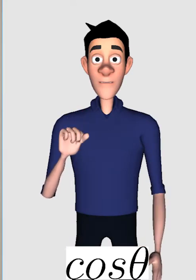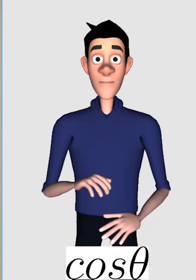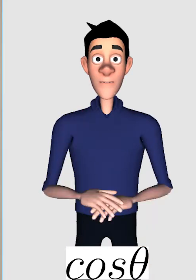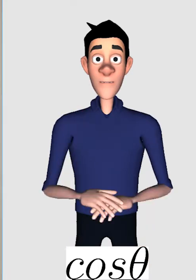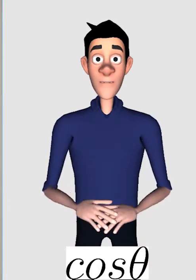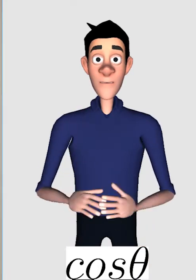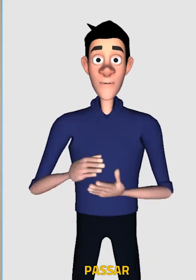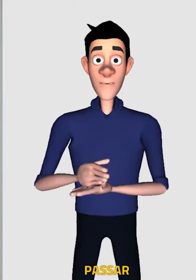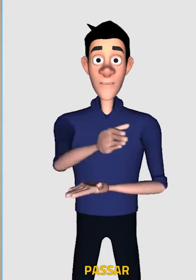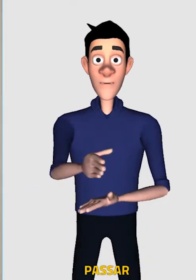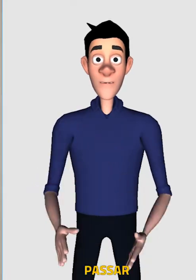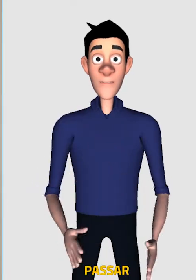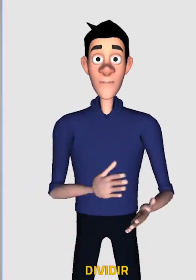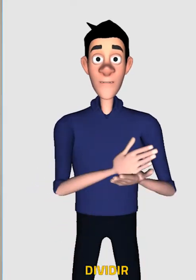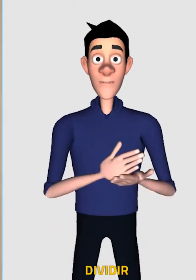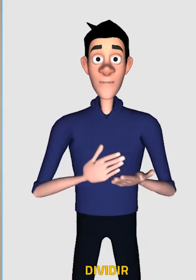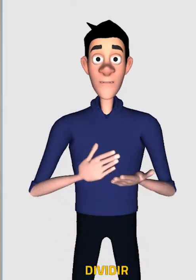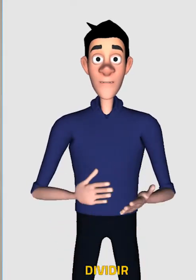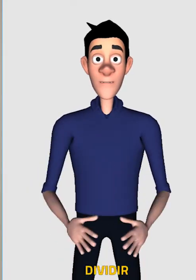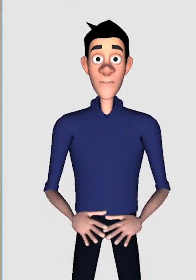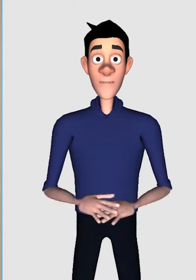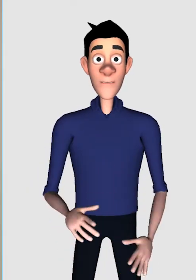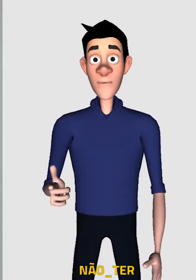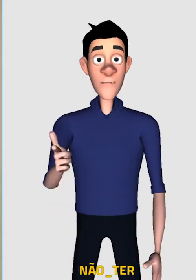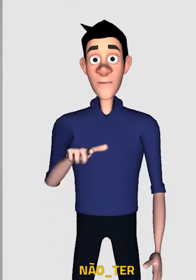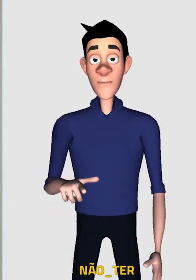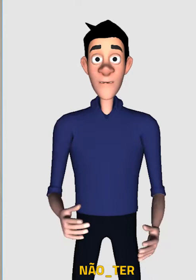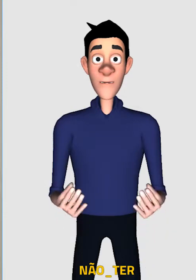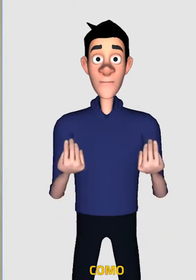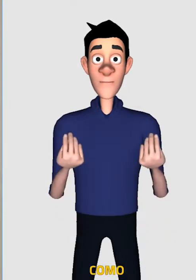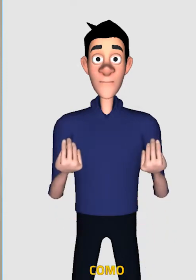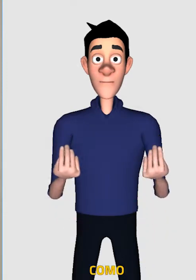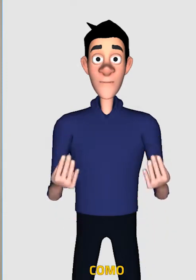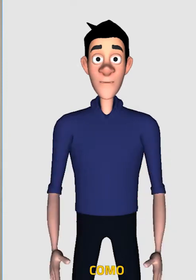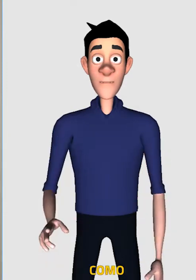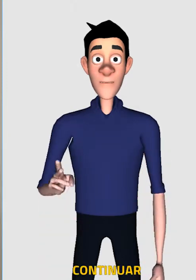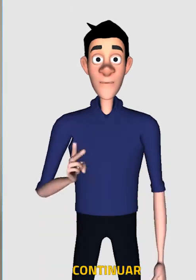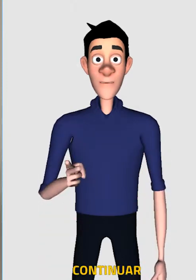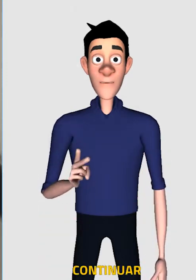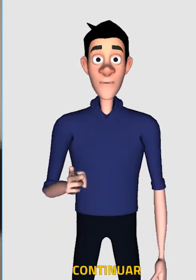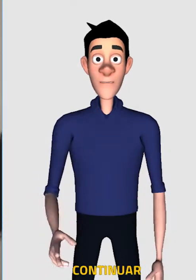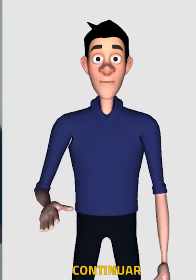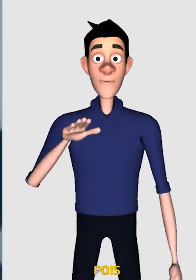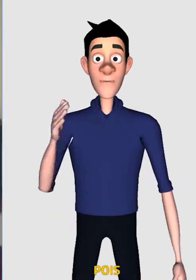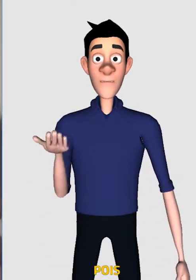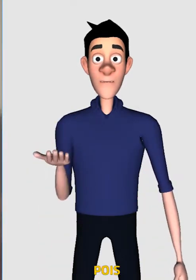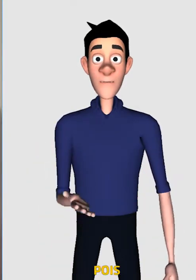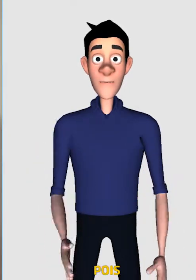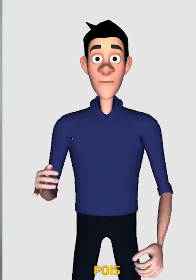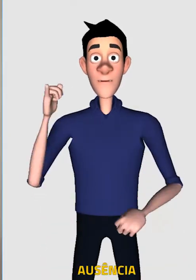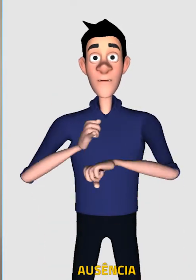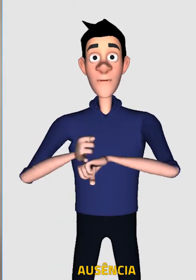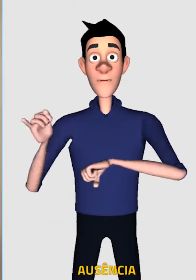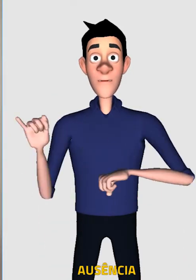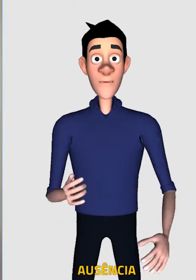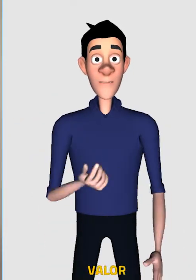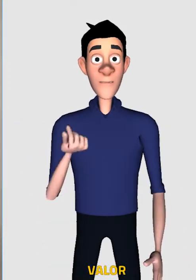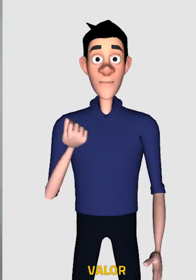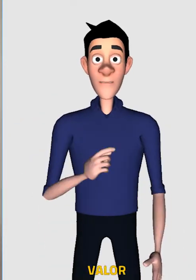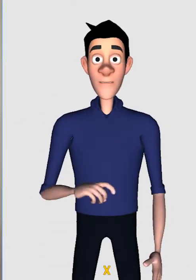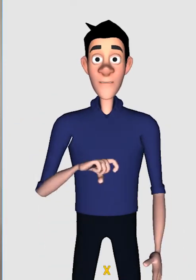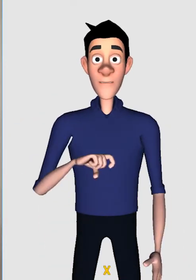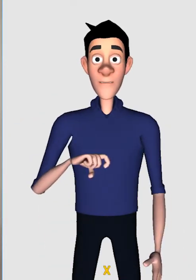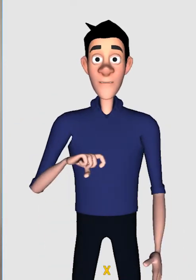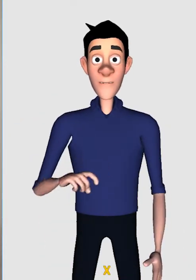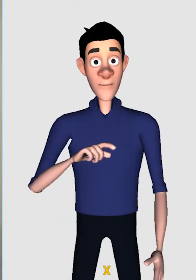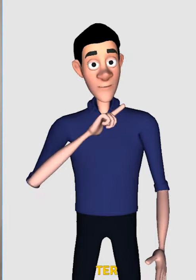Tempo é igual a X0 vezes V0 cosseno de teta. Legal. E agora? Então, a gente parou aqui, porque eu não